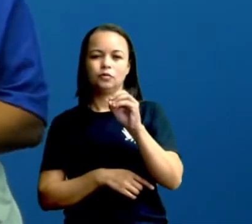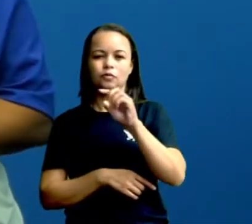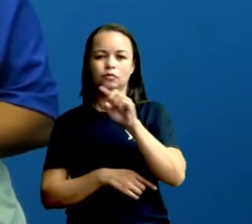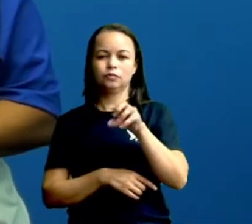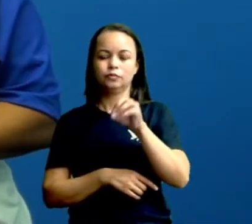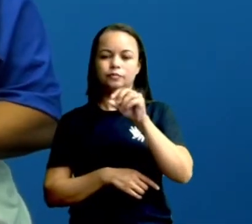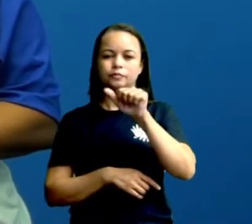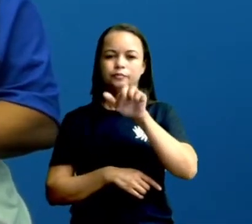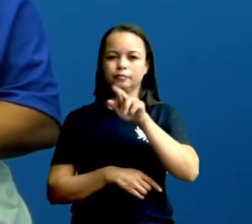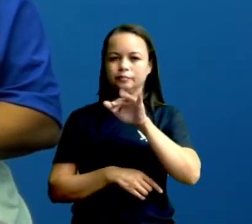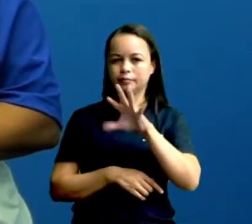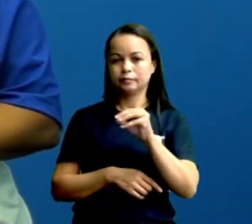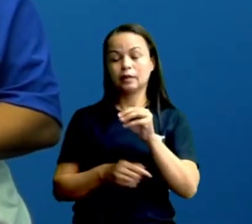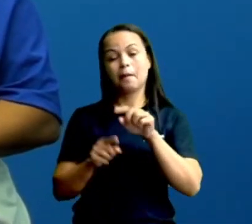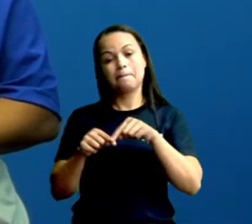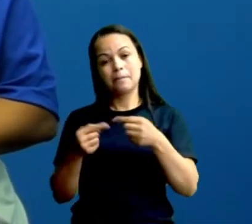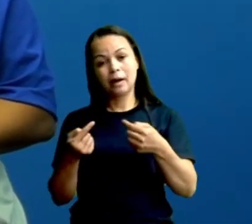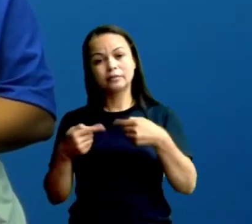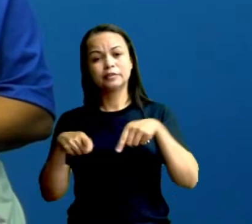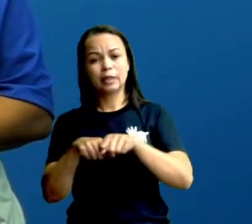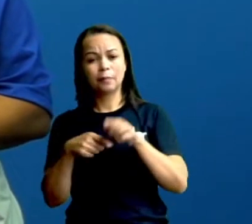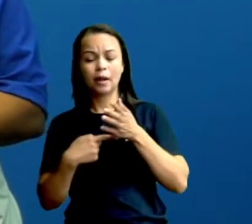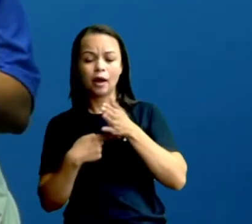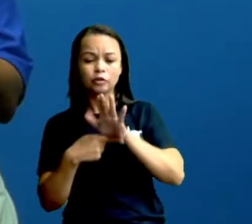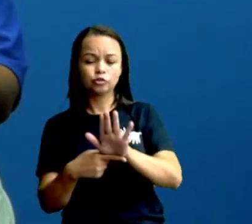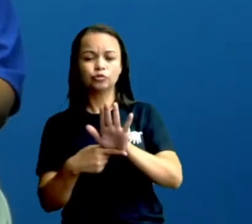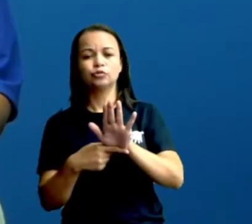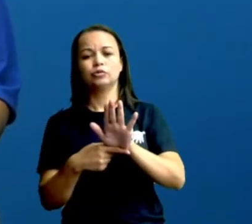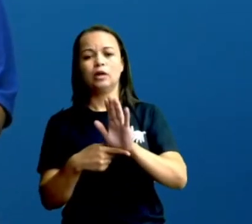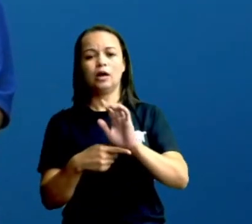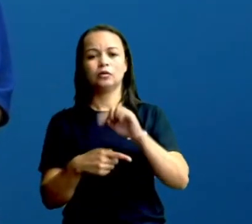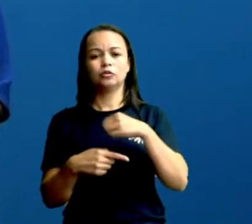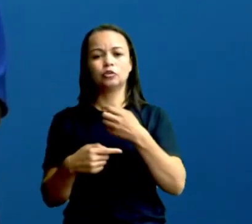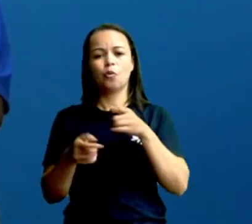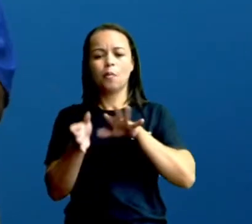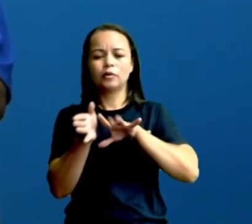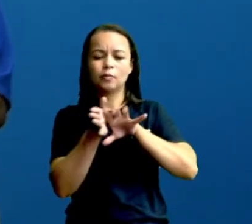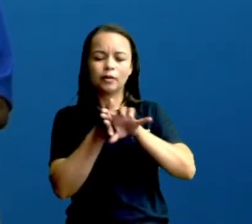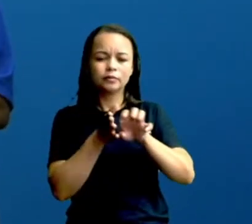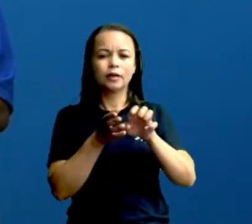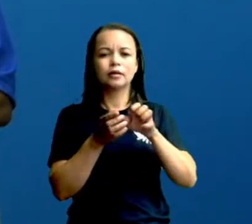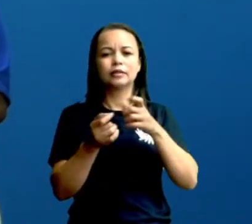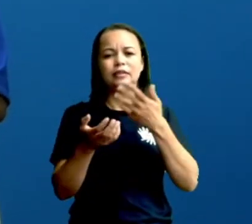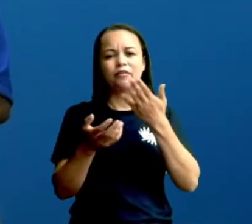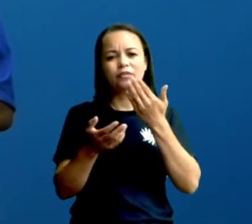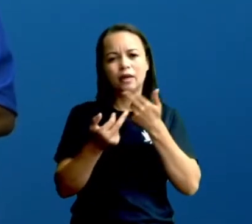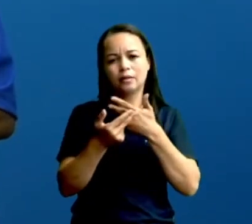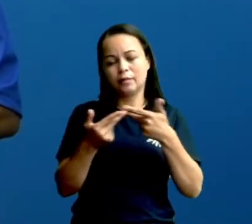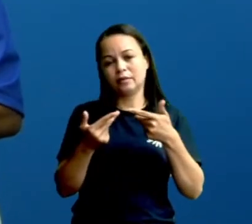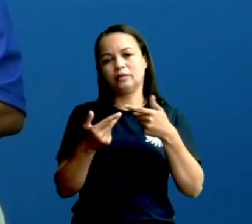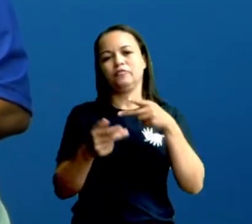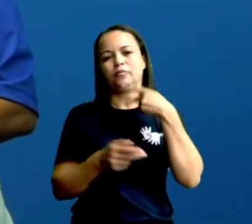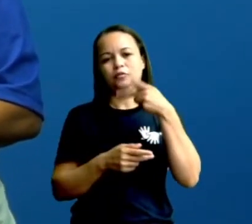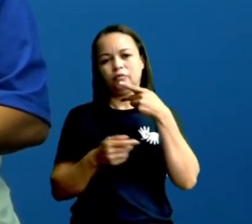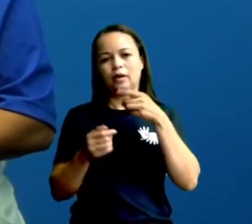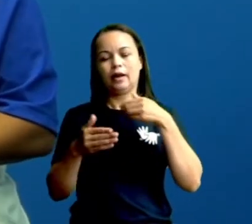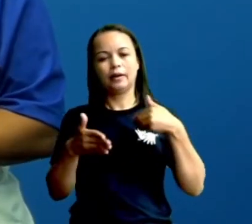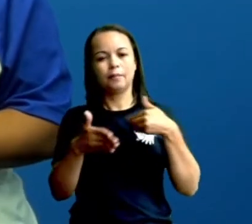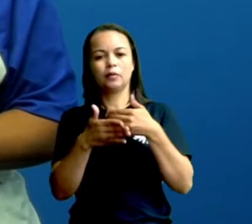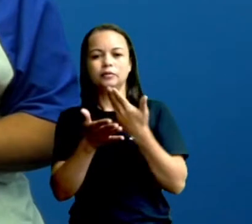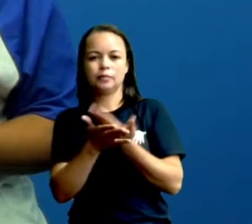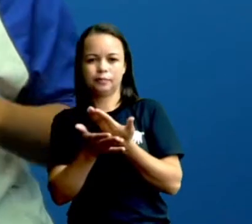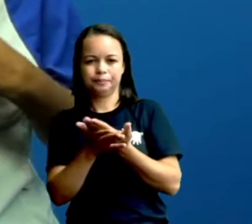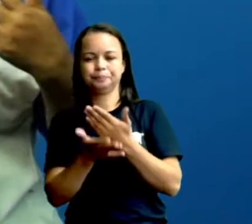Mas eles também servem, para nos ajudar, como as bactérias, que servem de alimento. A gente vai falar um pouquinho na próxima